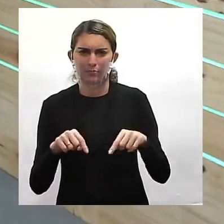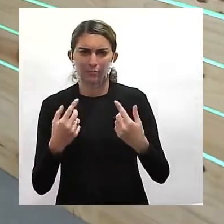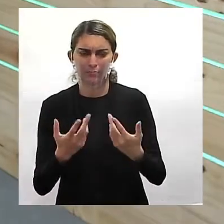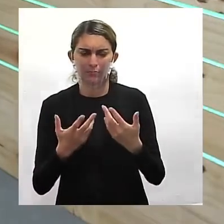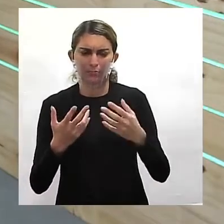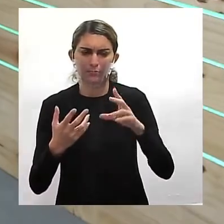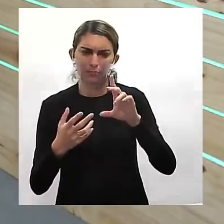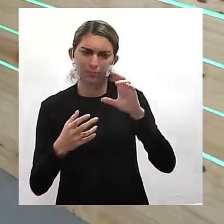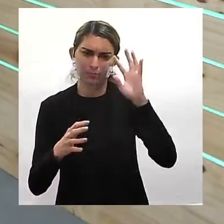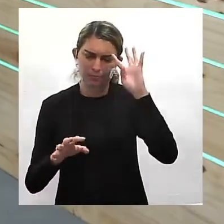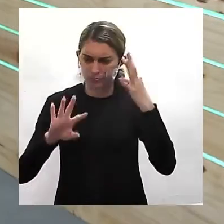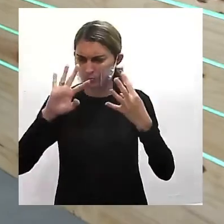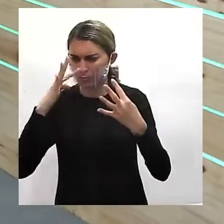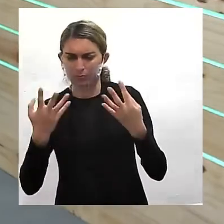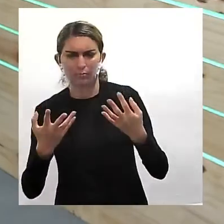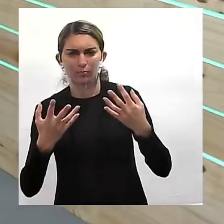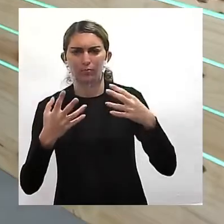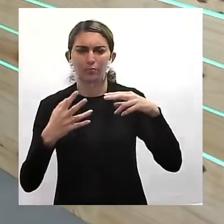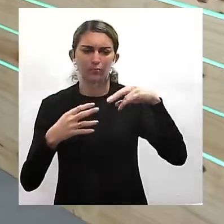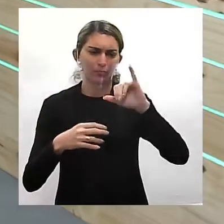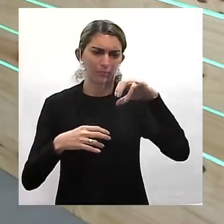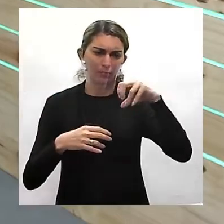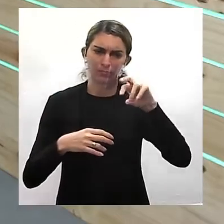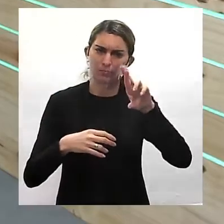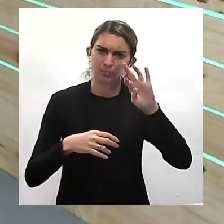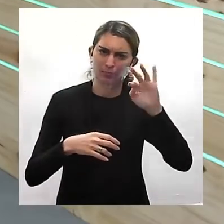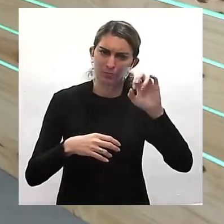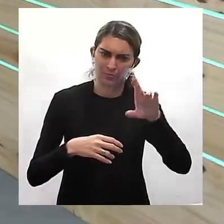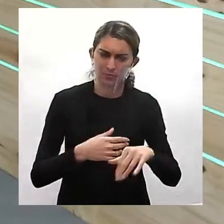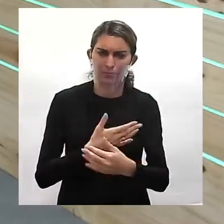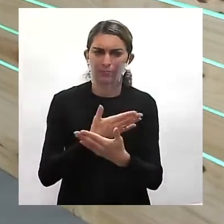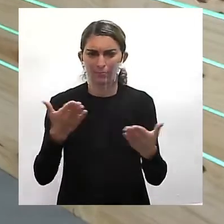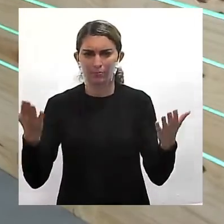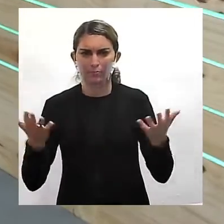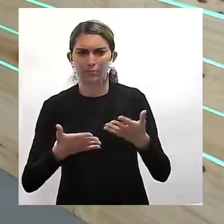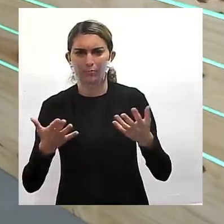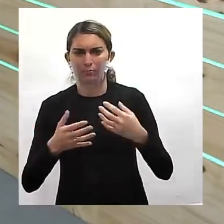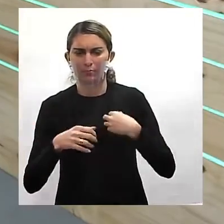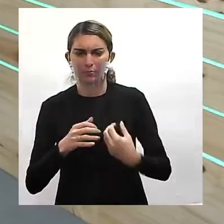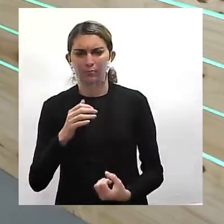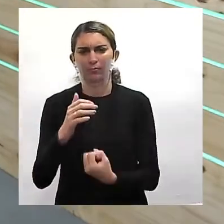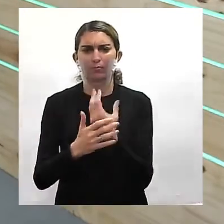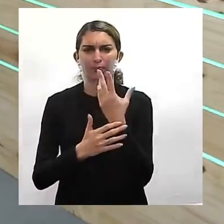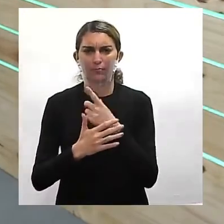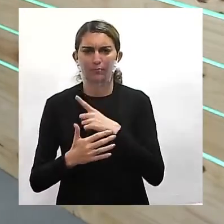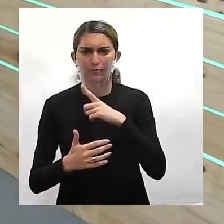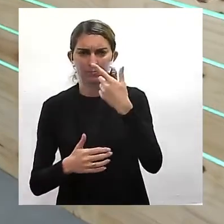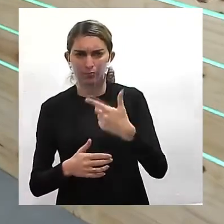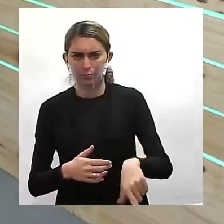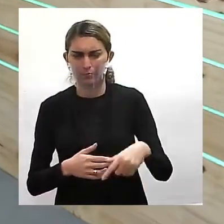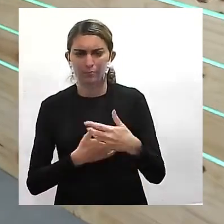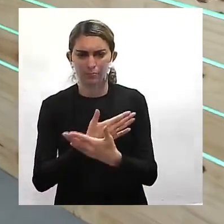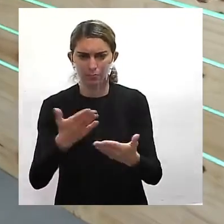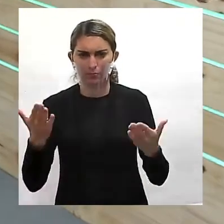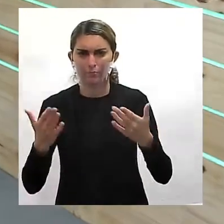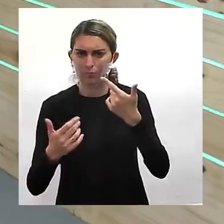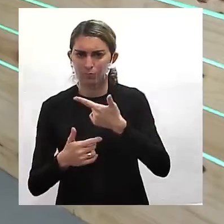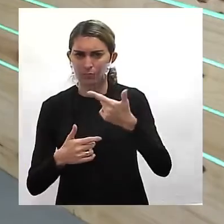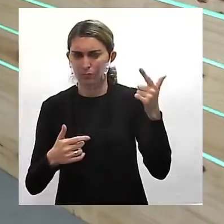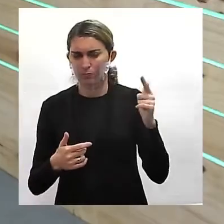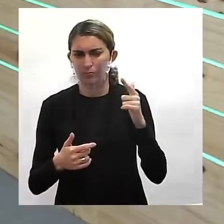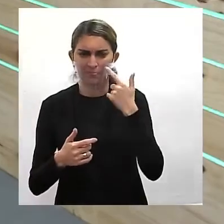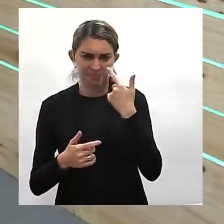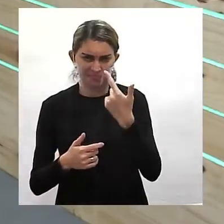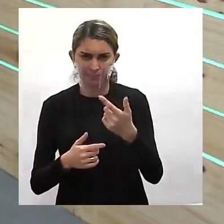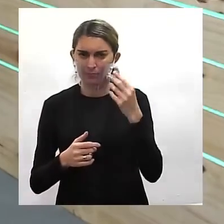das dissoluções endotérmicas e isotérmicas? Então, hoje ela vai aparecer aqui de novo, só que aí ela vai aparecer com outra vibe.